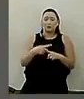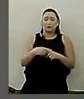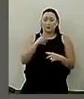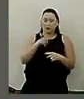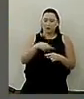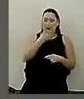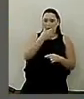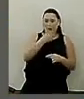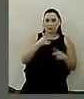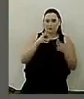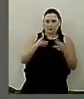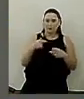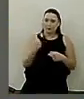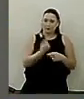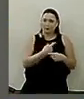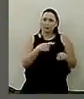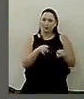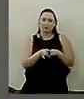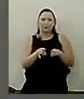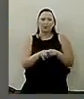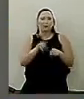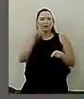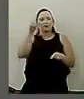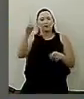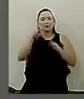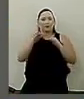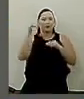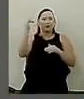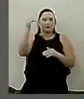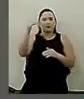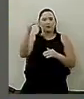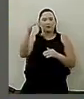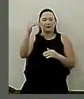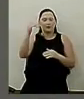nós e ele é Deus sendo Deus.